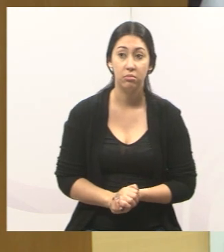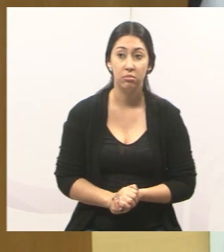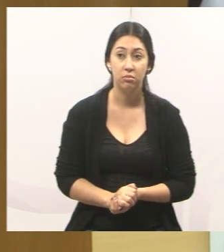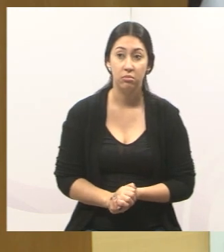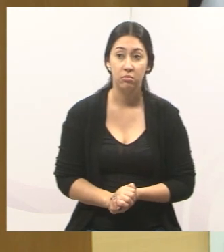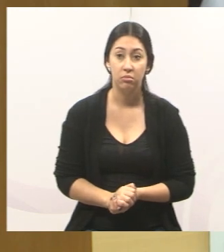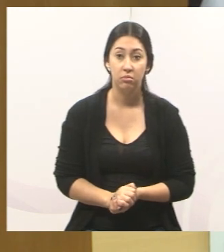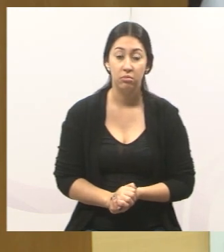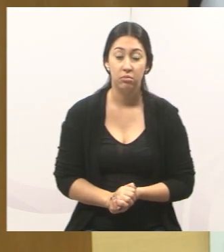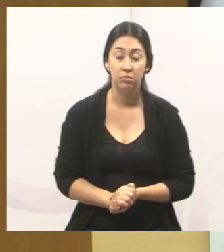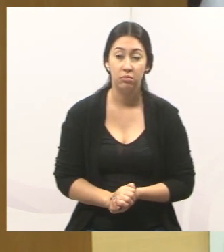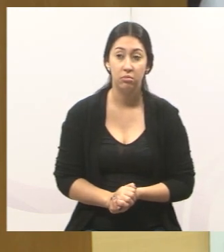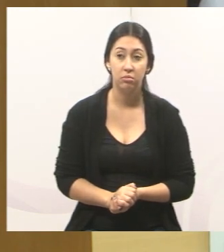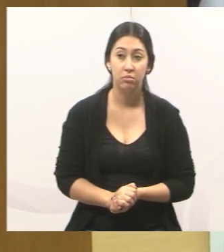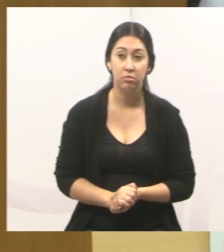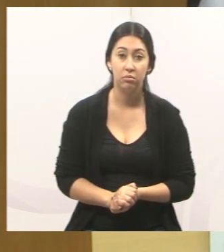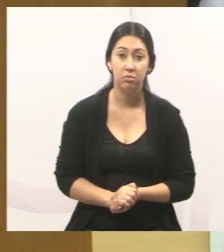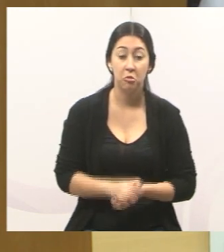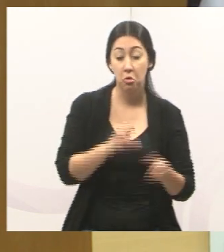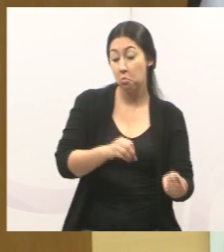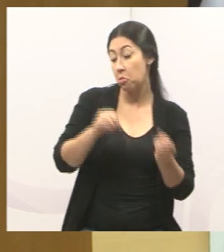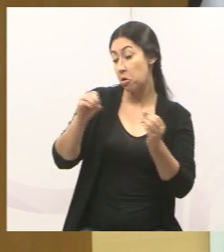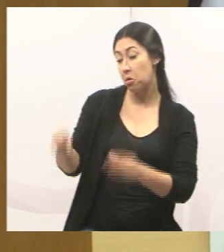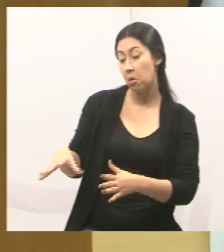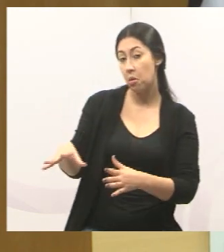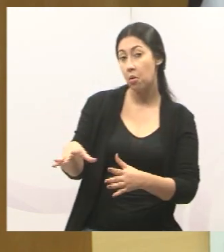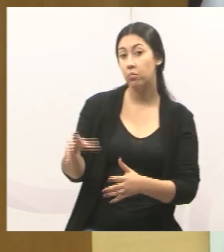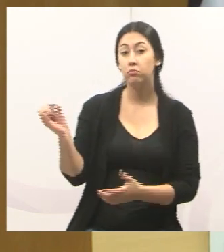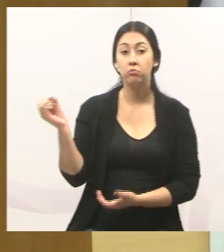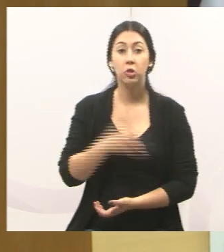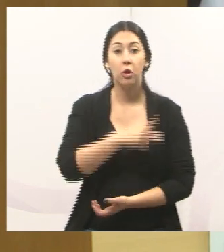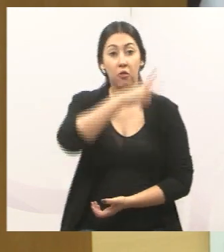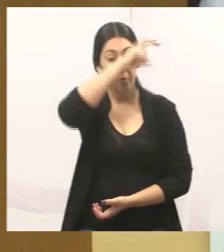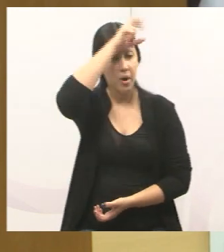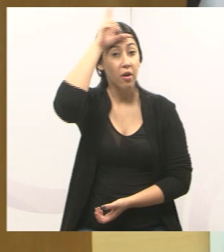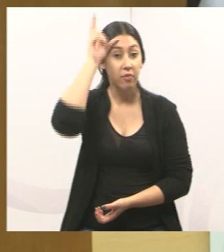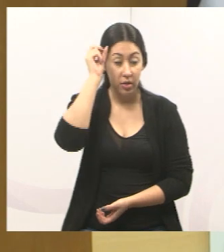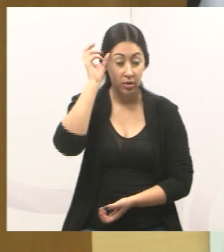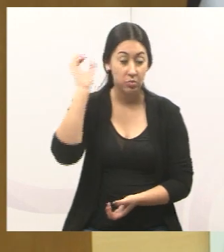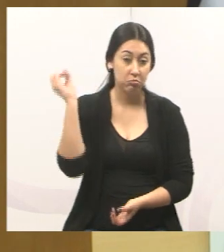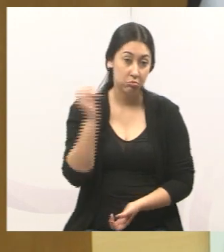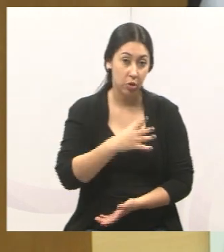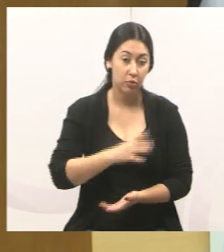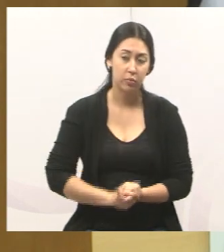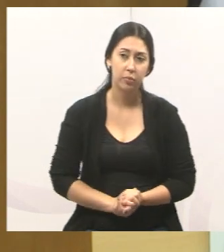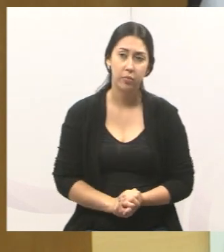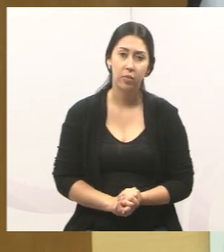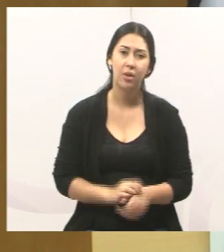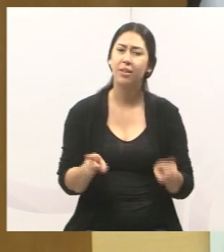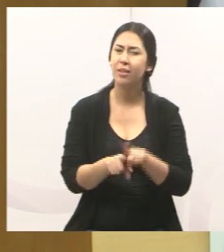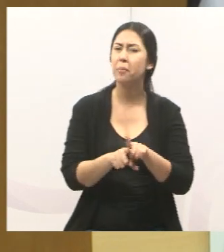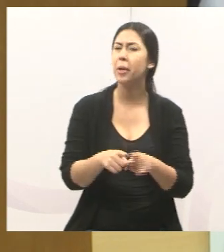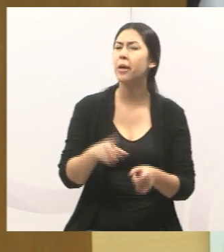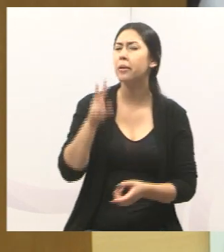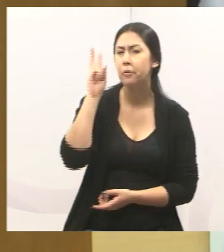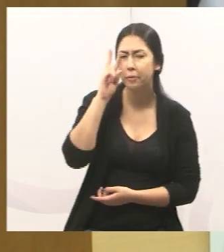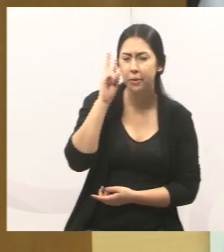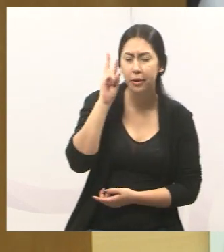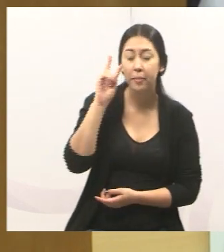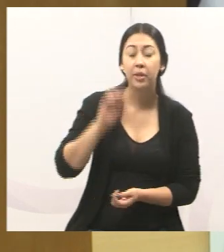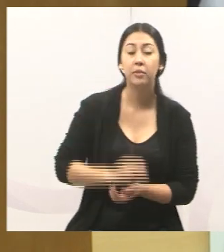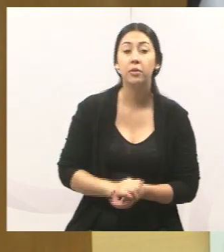ele passou a cidade aí para o governo do prefeito Isaías Santana. E só para refrescar a memória,